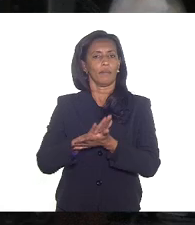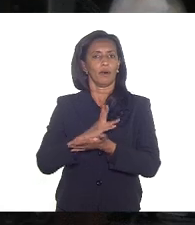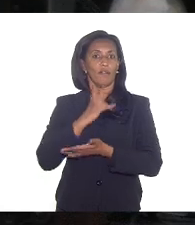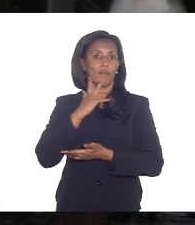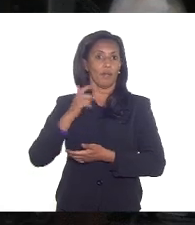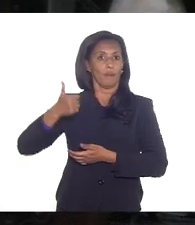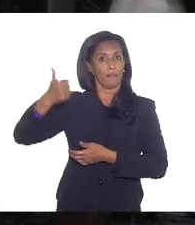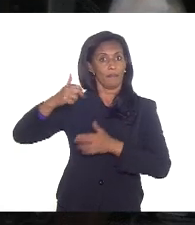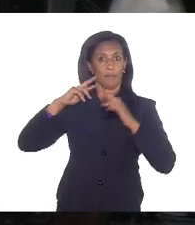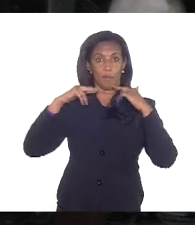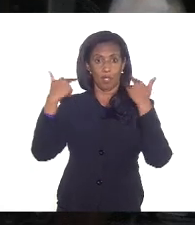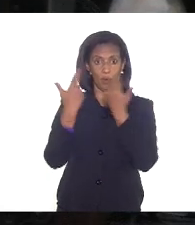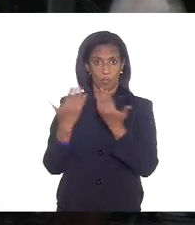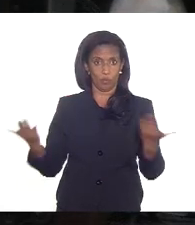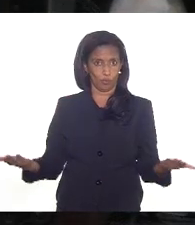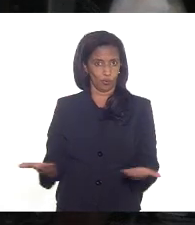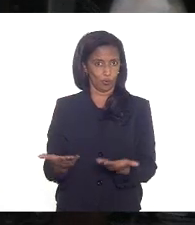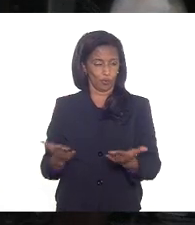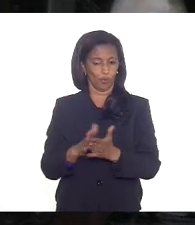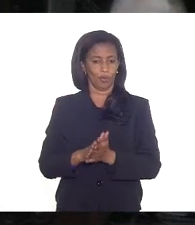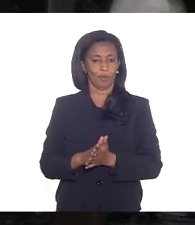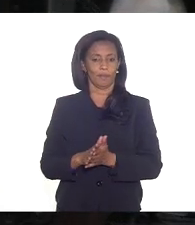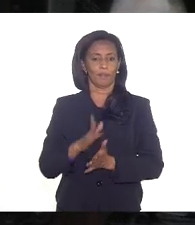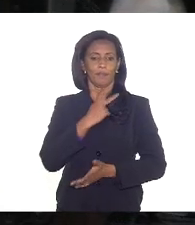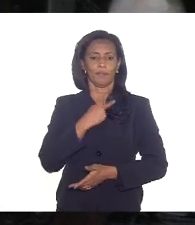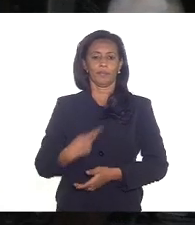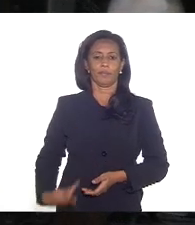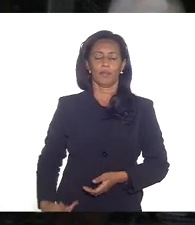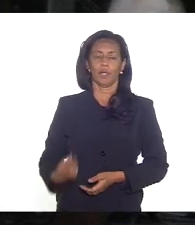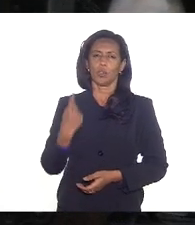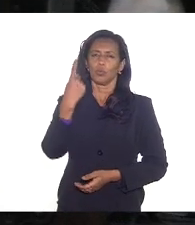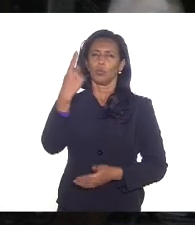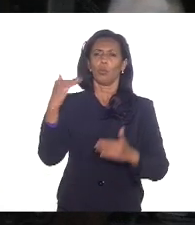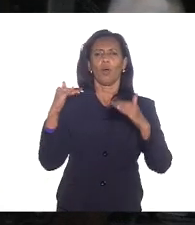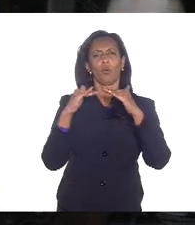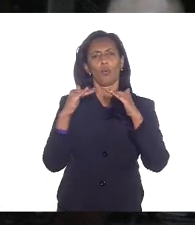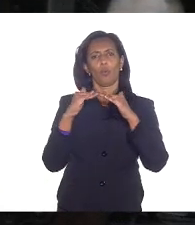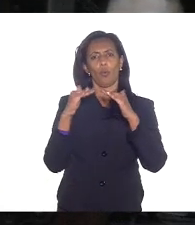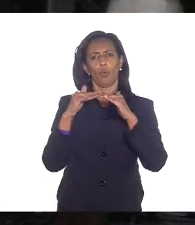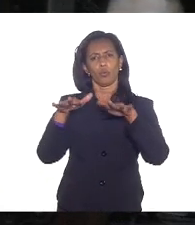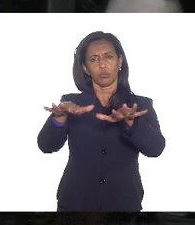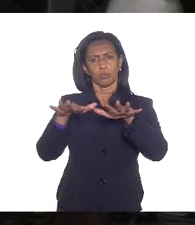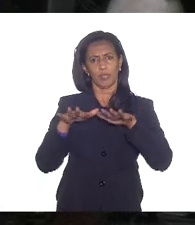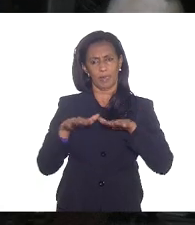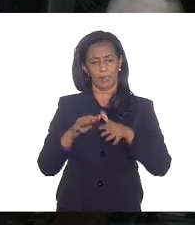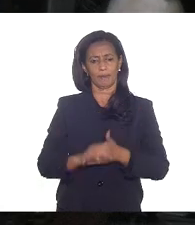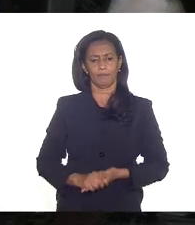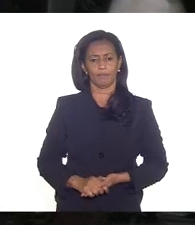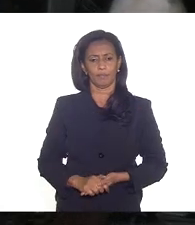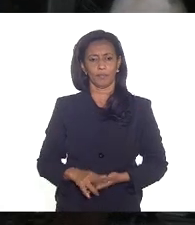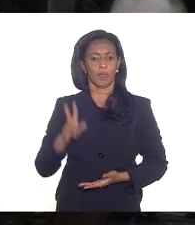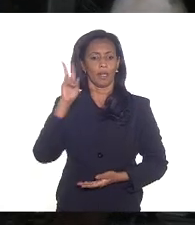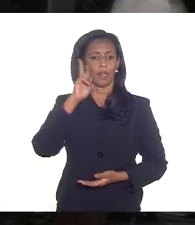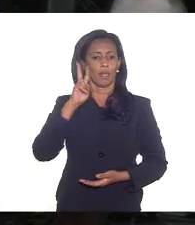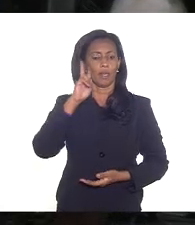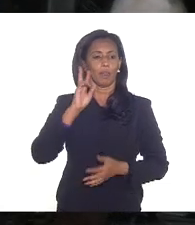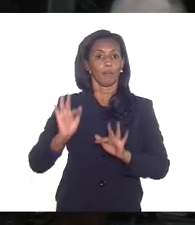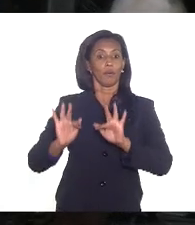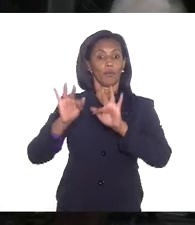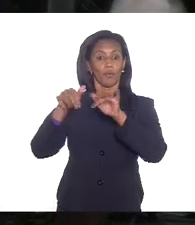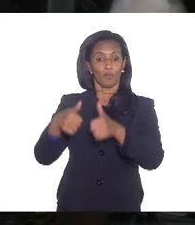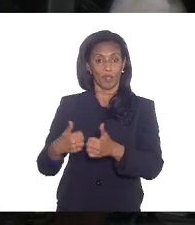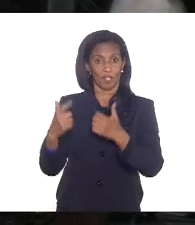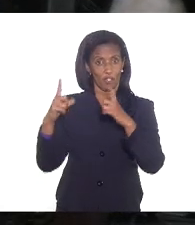primeira sessão ordinária do dia presidência queria fazer um acordo aqui com o plenário Lembrando que ao